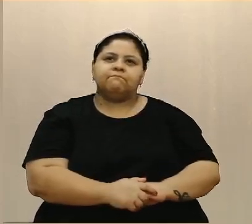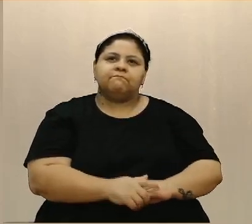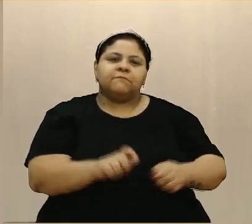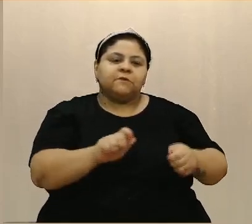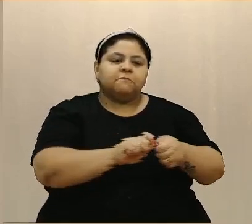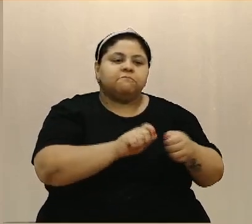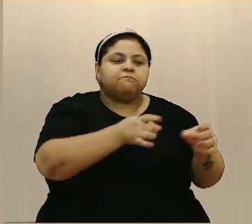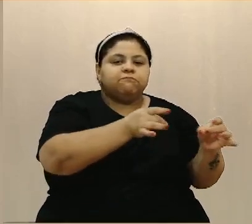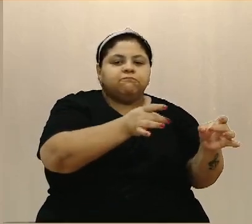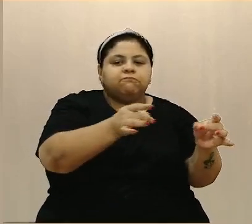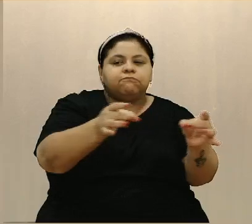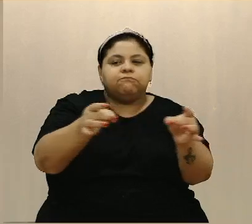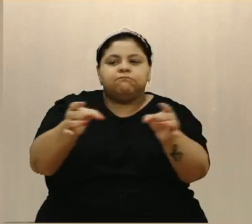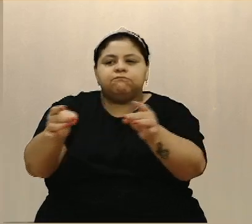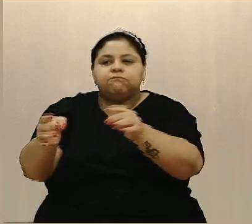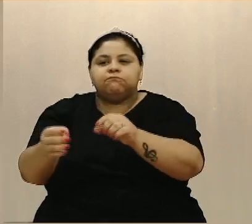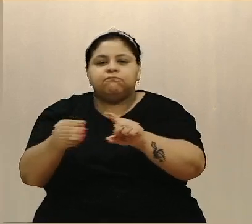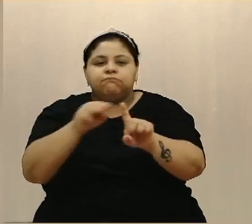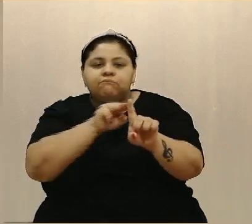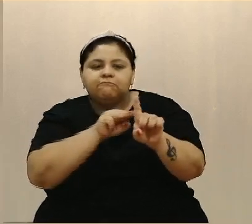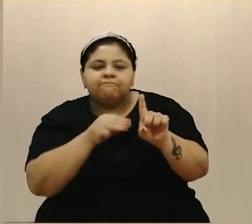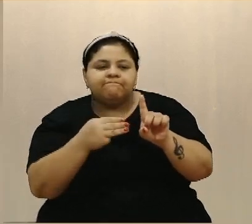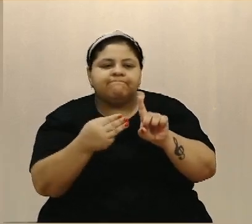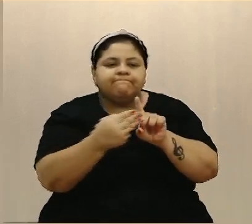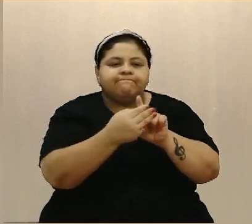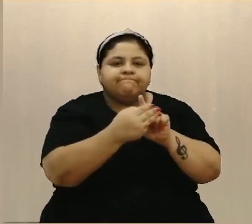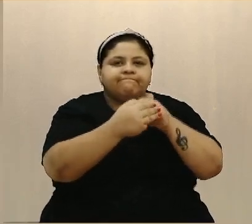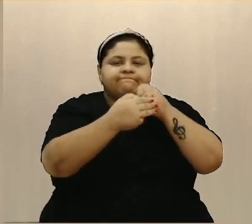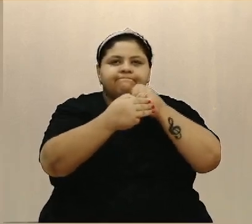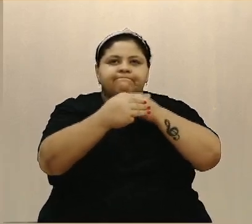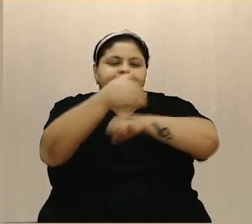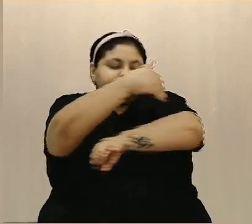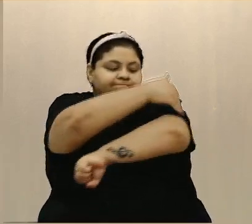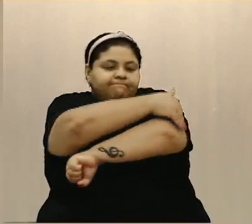biscates pelos mercados, pelas esquinas,